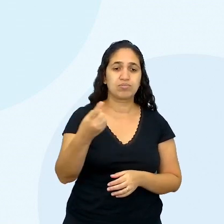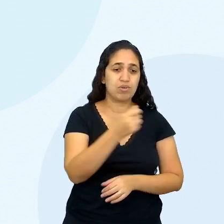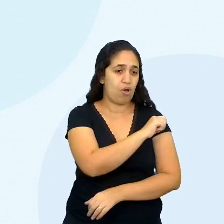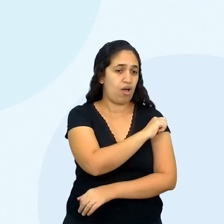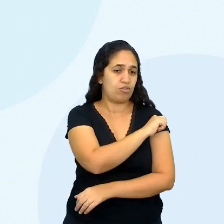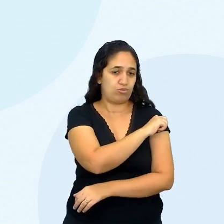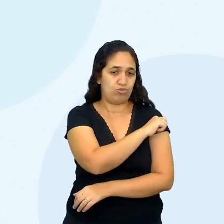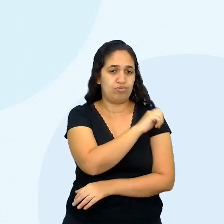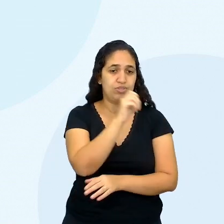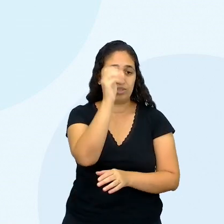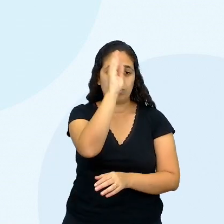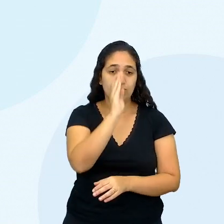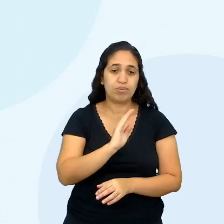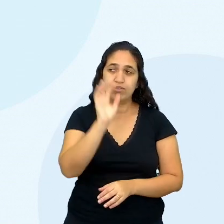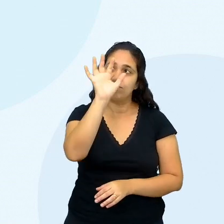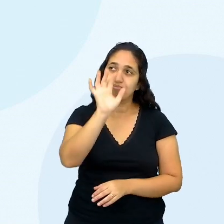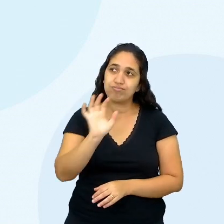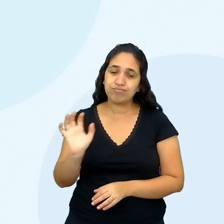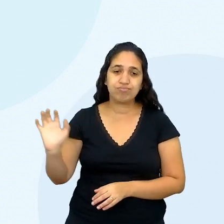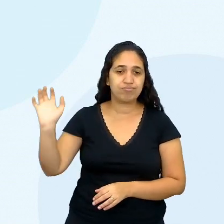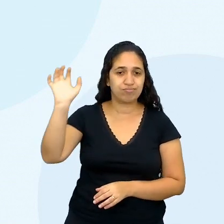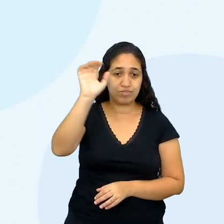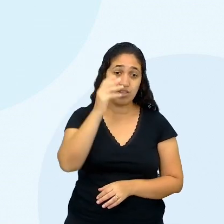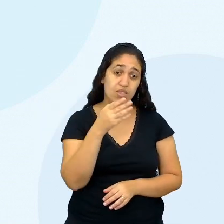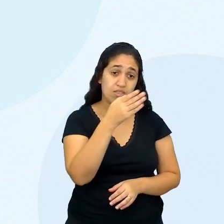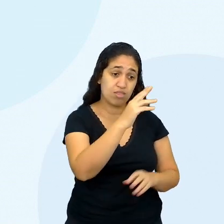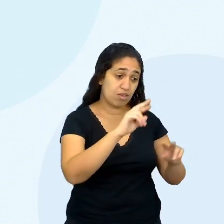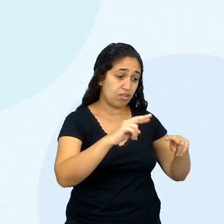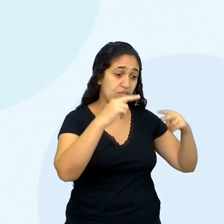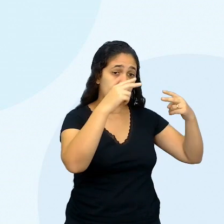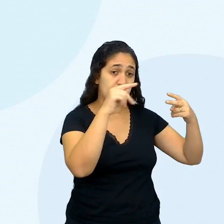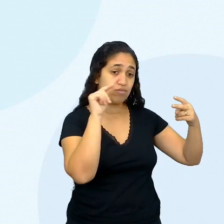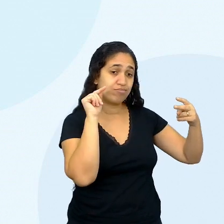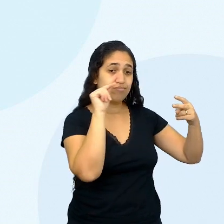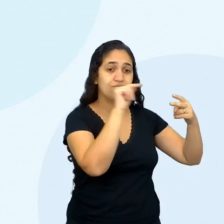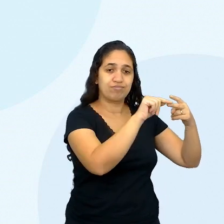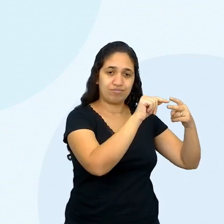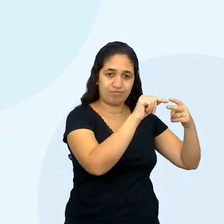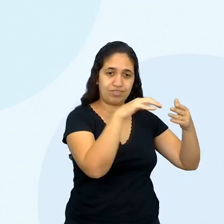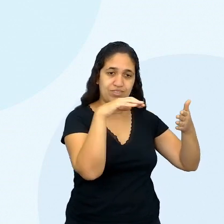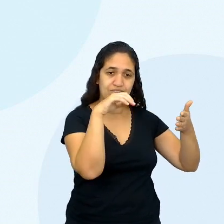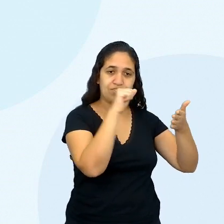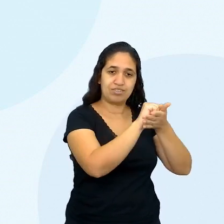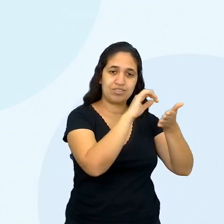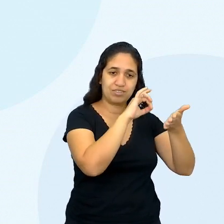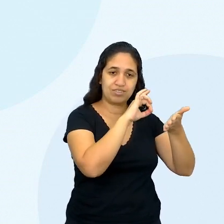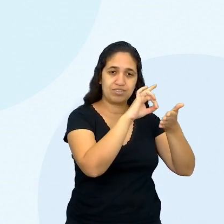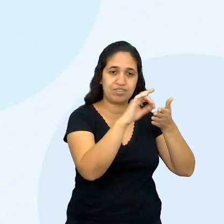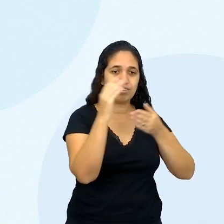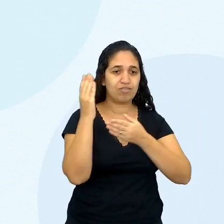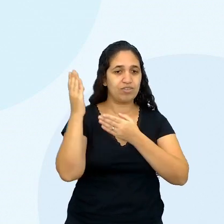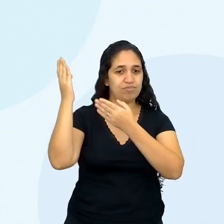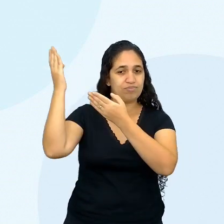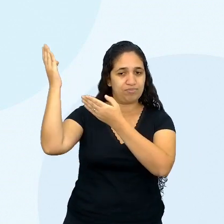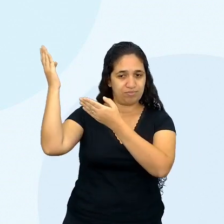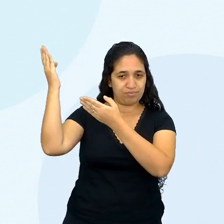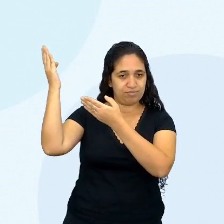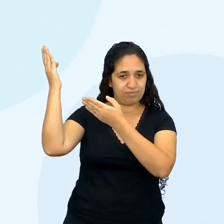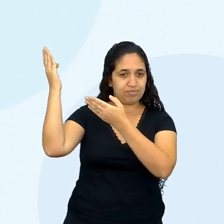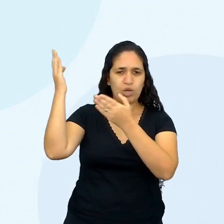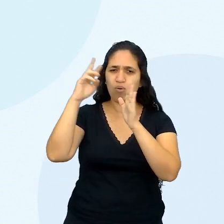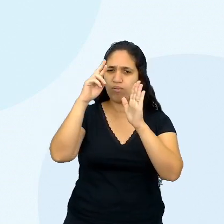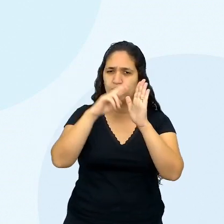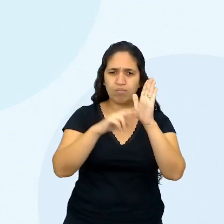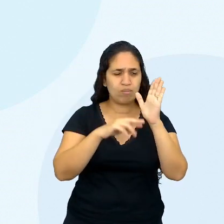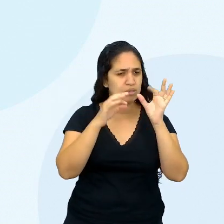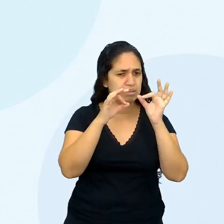regiões do Brasil. Você entrando na nossa página, é só você clicar ali em inscreva a sua escola, você vai preencher um formulário super